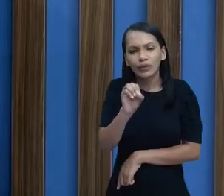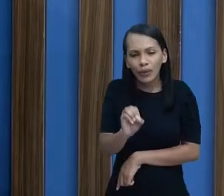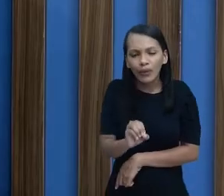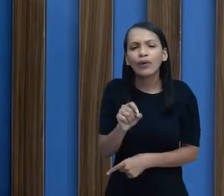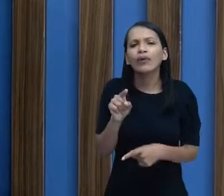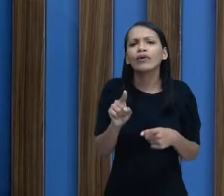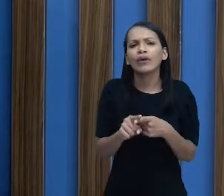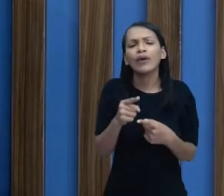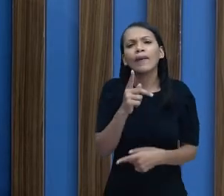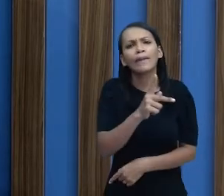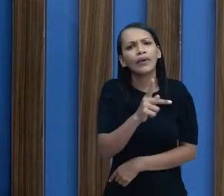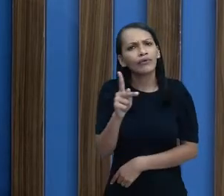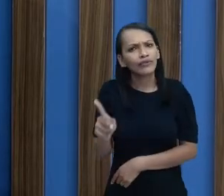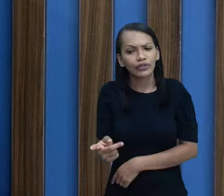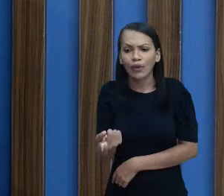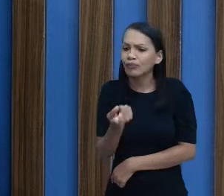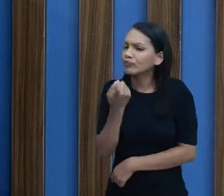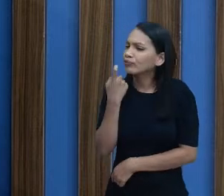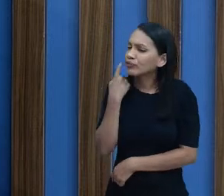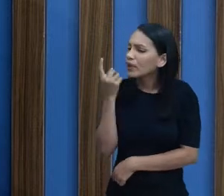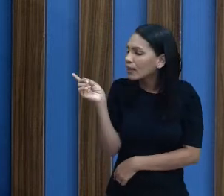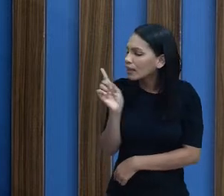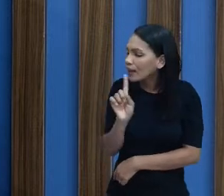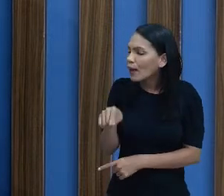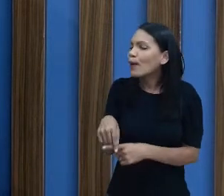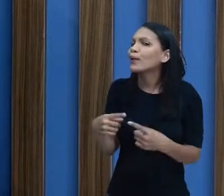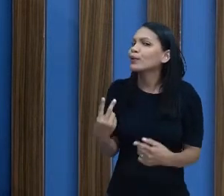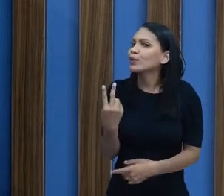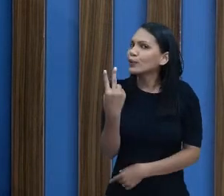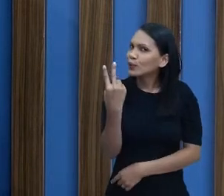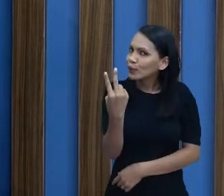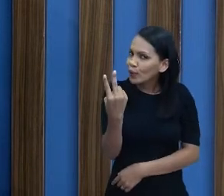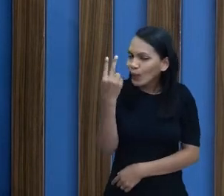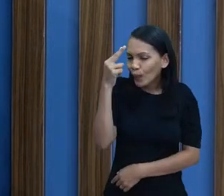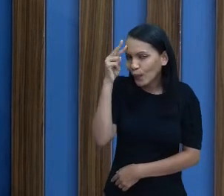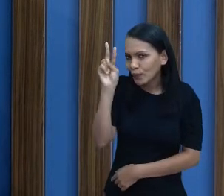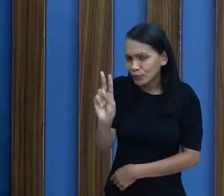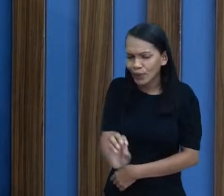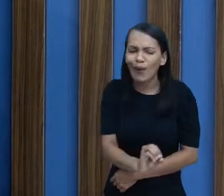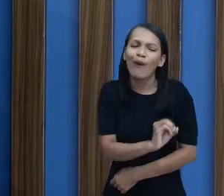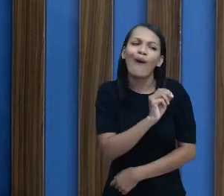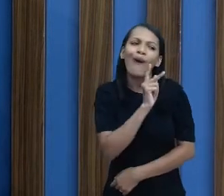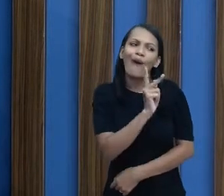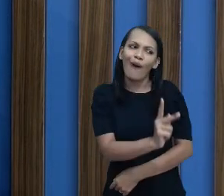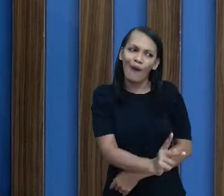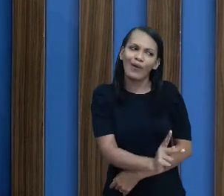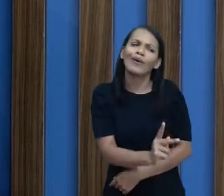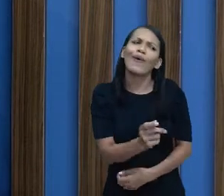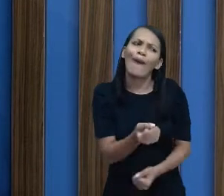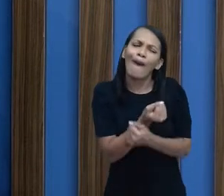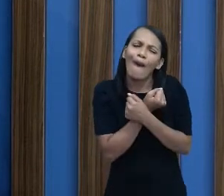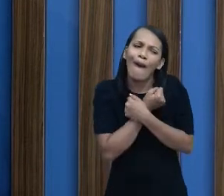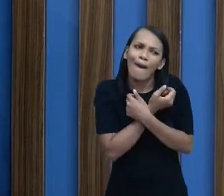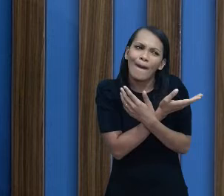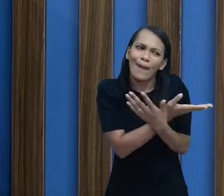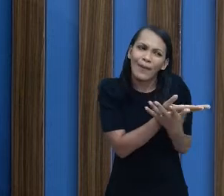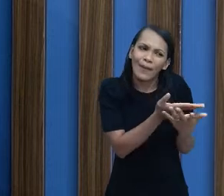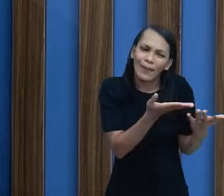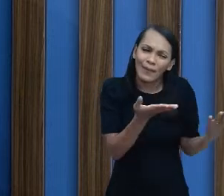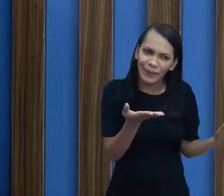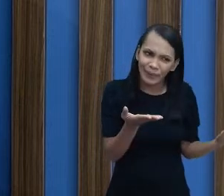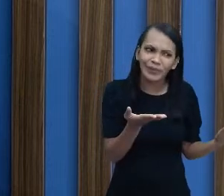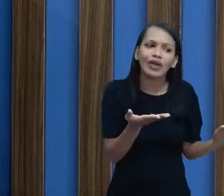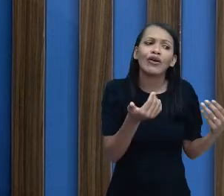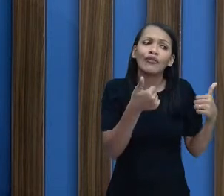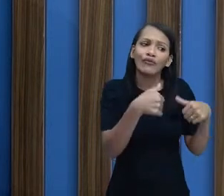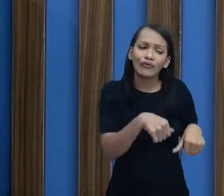professor, ainda não sextou, ainda tem mais 2 dias, certo? Ok. É Meu isso povo, aí. Um abraço para vocês, né?